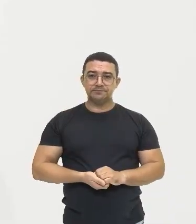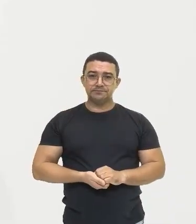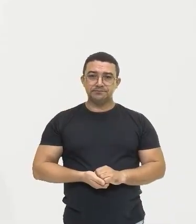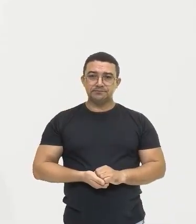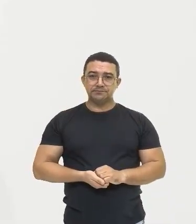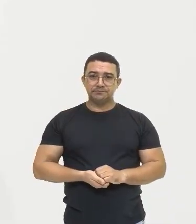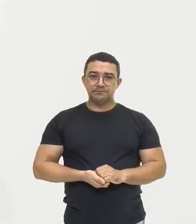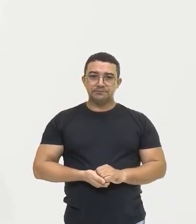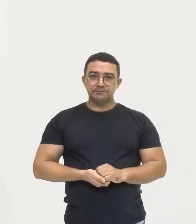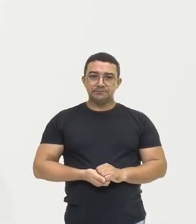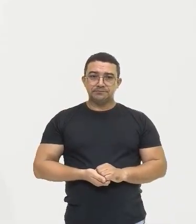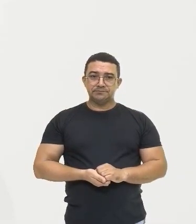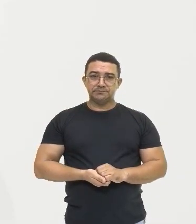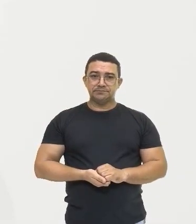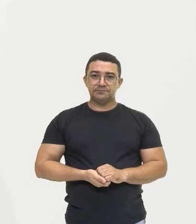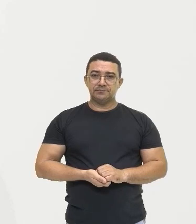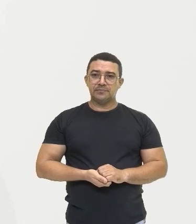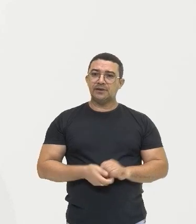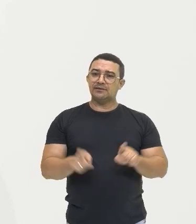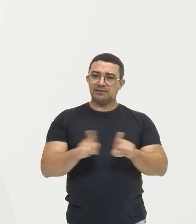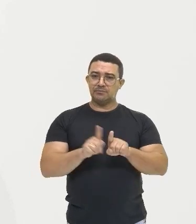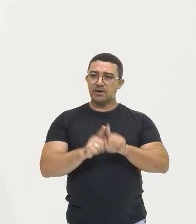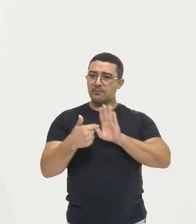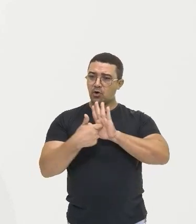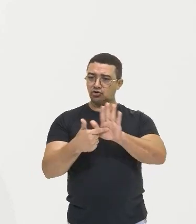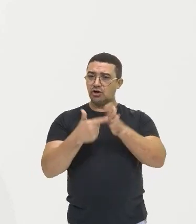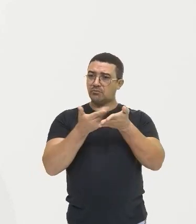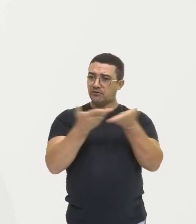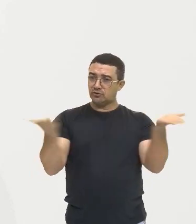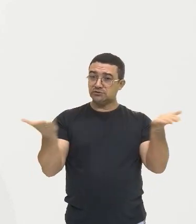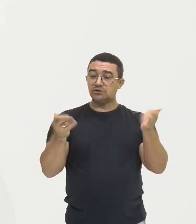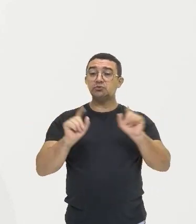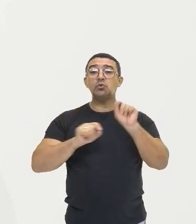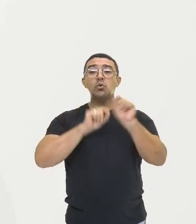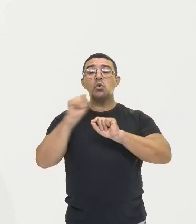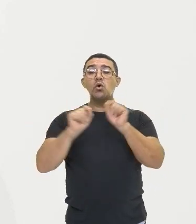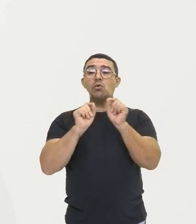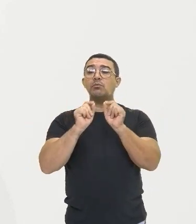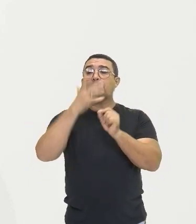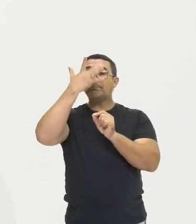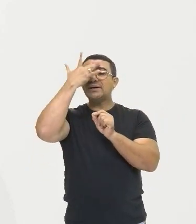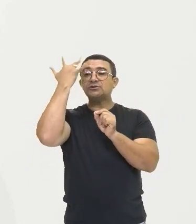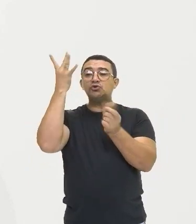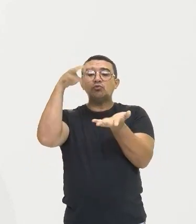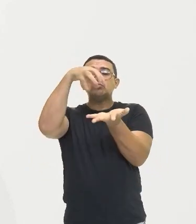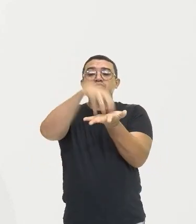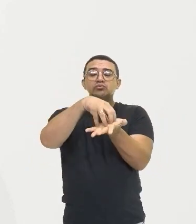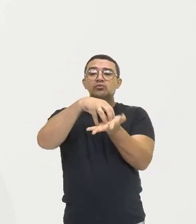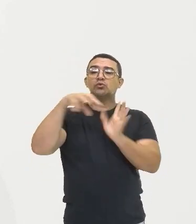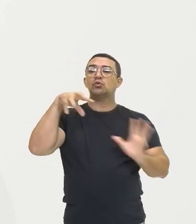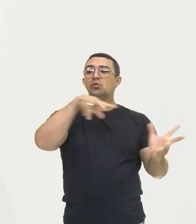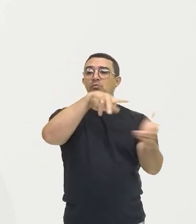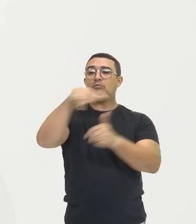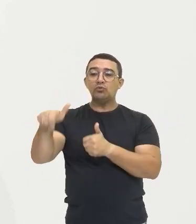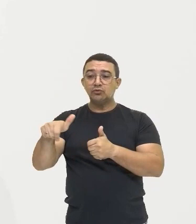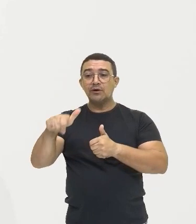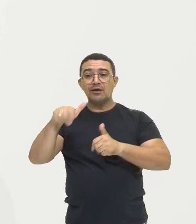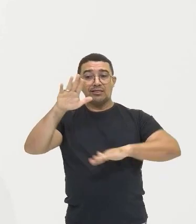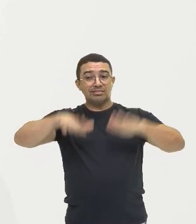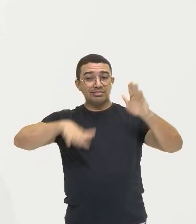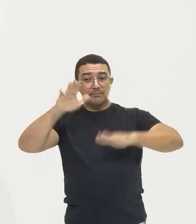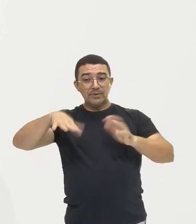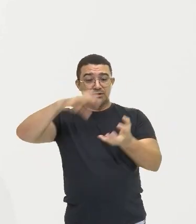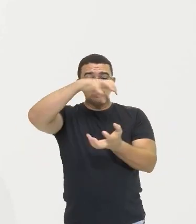outro ponto importante que eu destaco para vocês aqui é a concentração da população mundial por continente. Para a